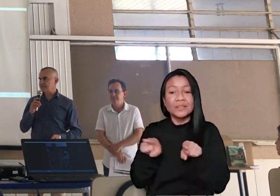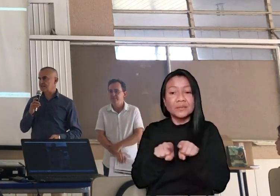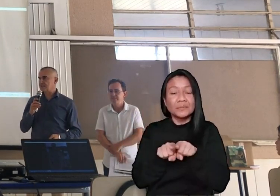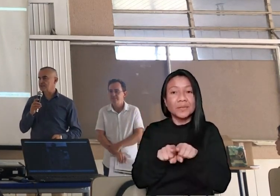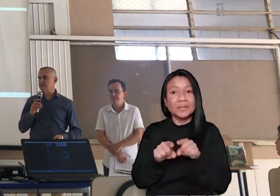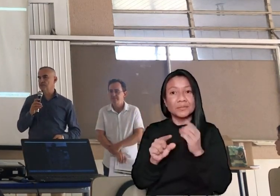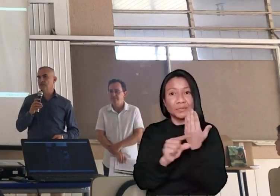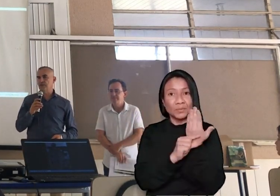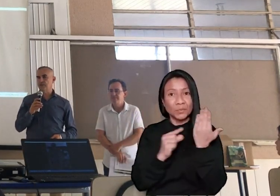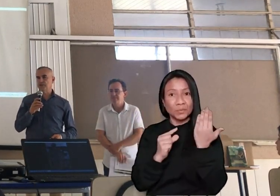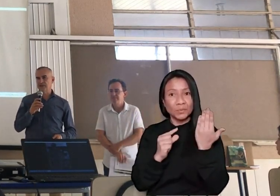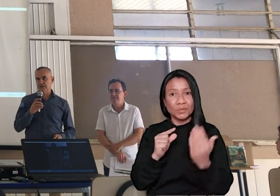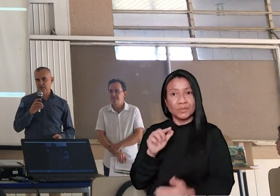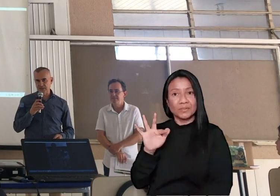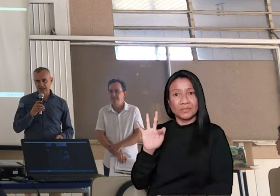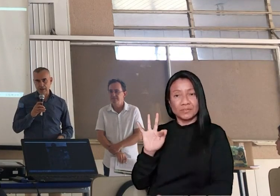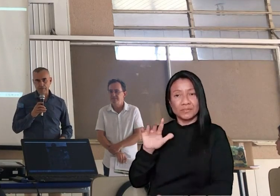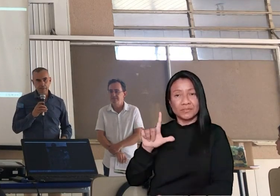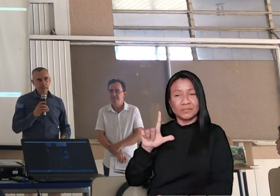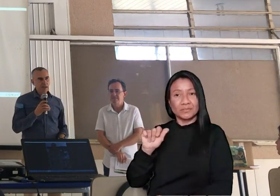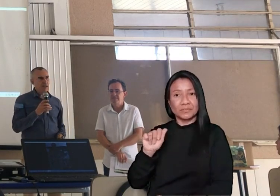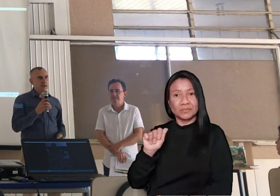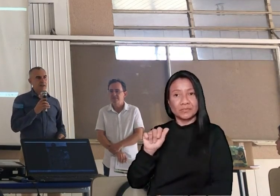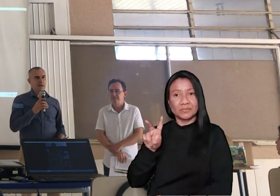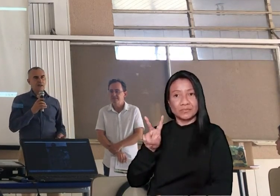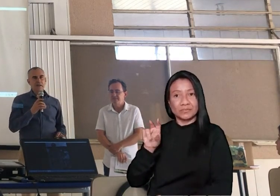das leis de incentivo do governo federal.